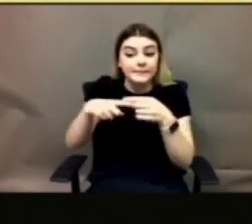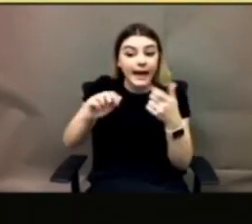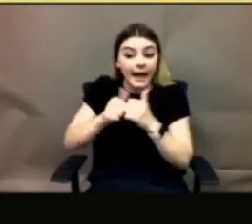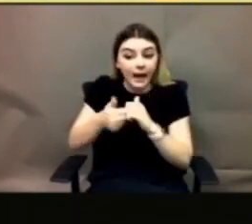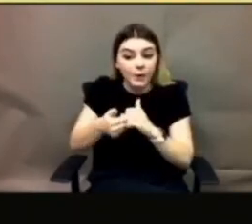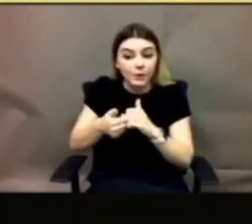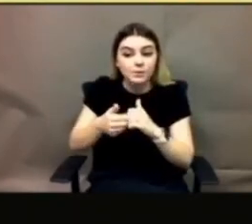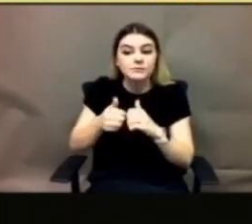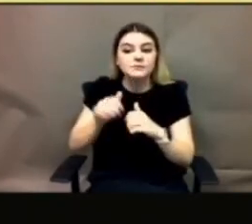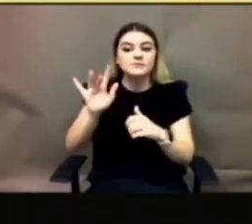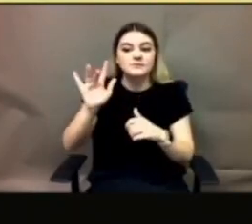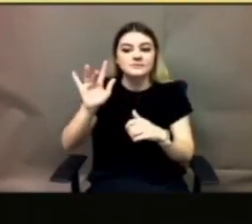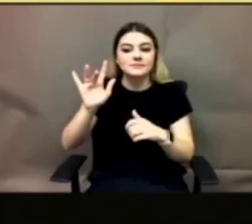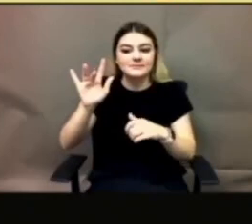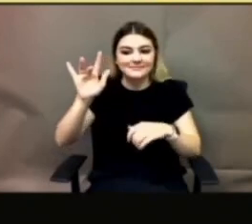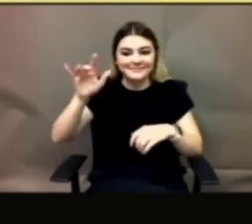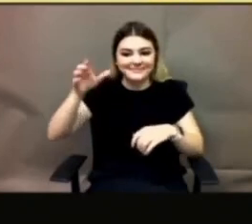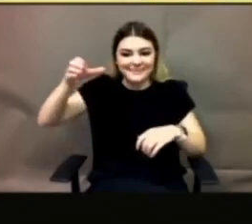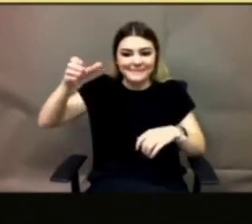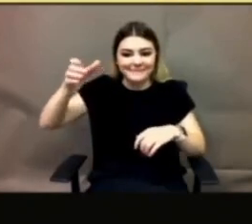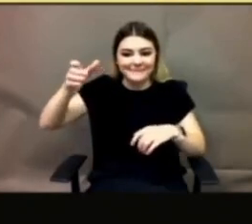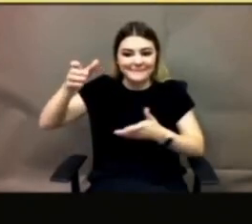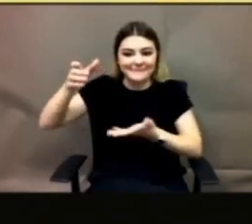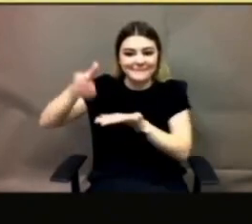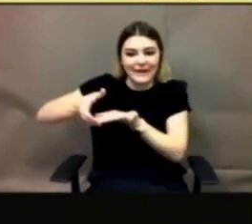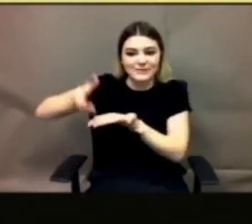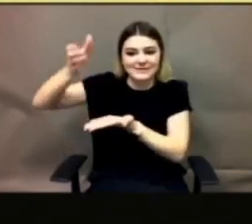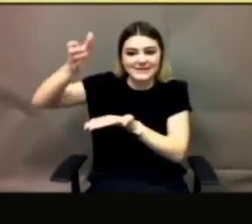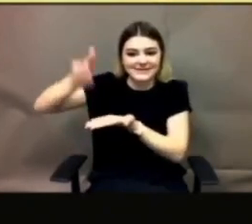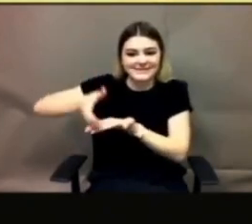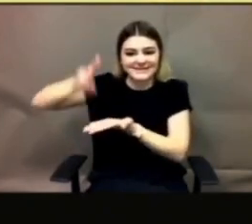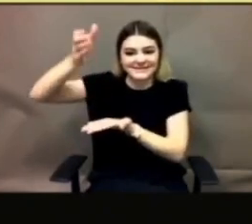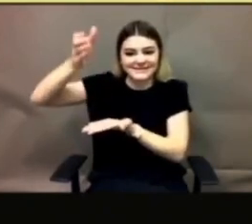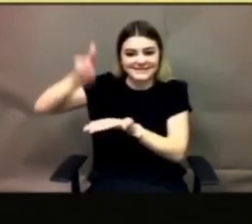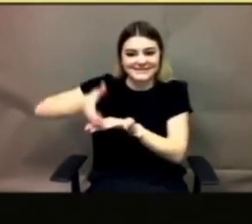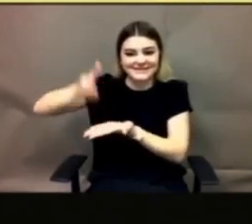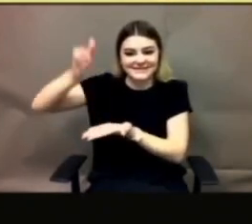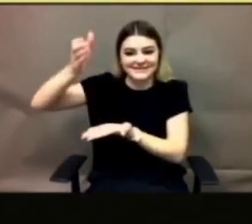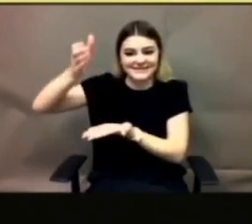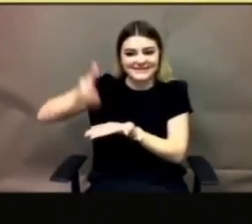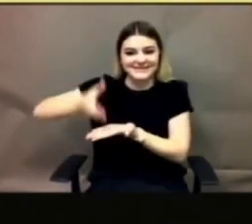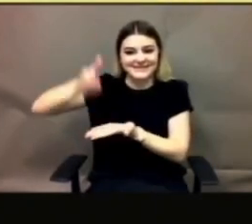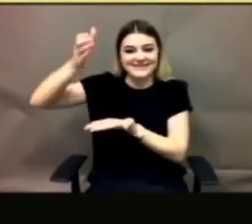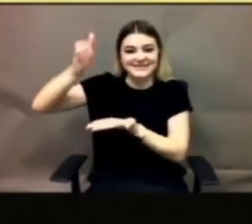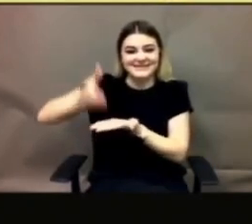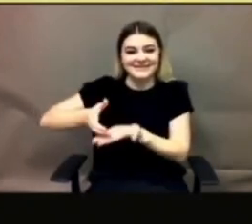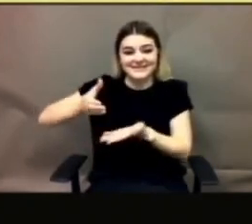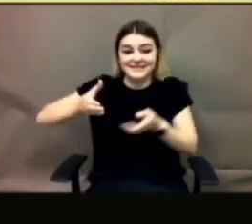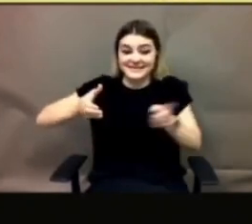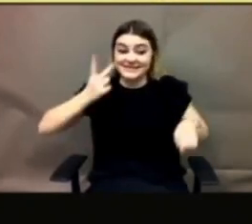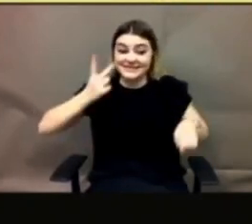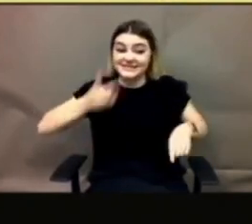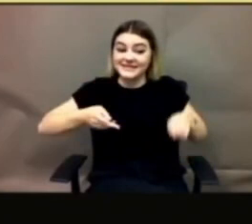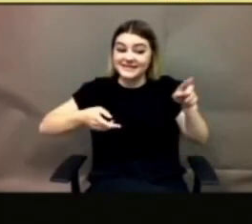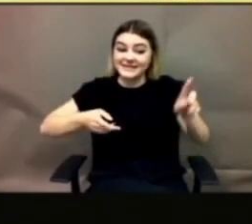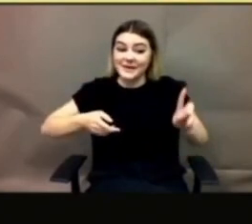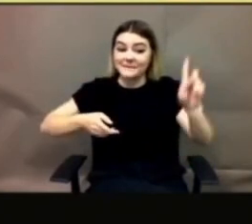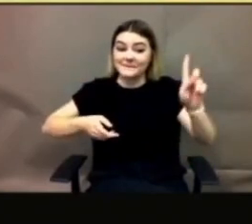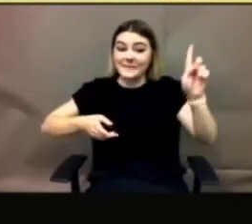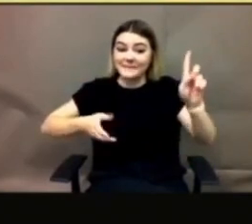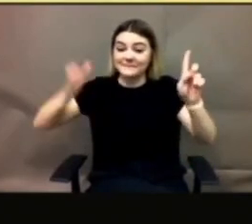a raposinha aqui na esponja. É bem divertido isso, na verdade.